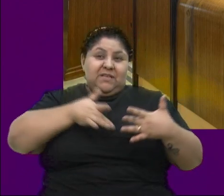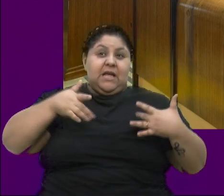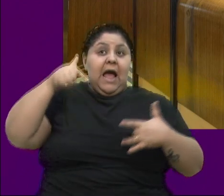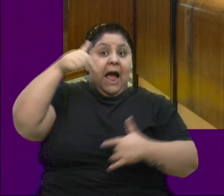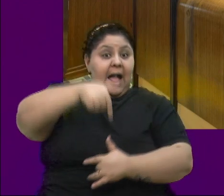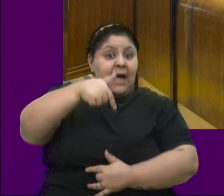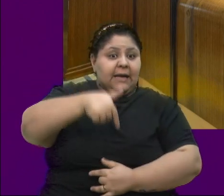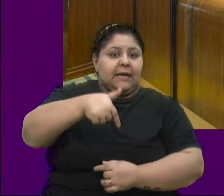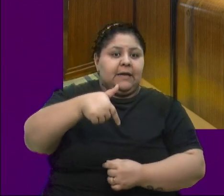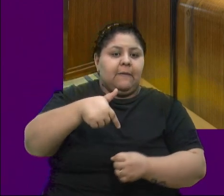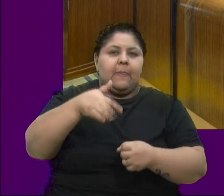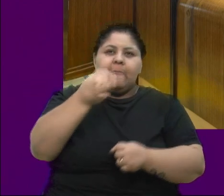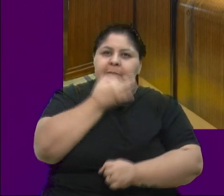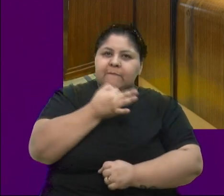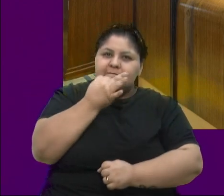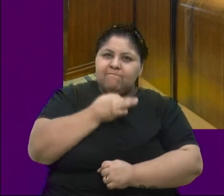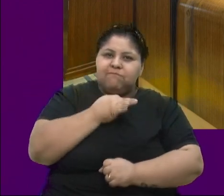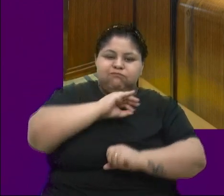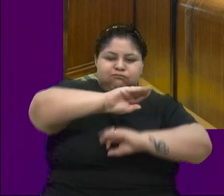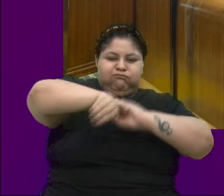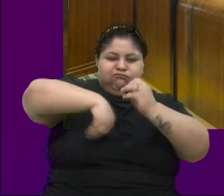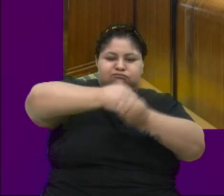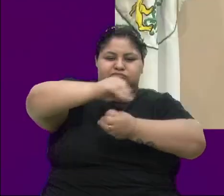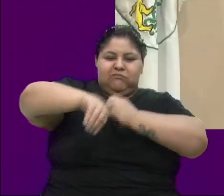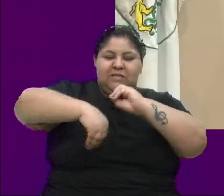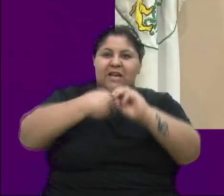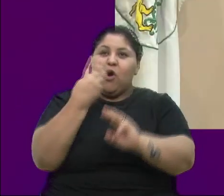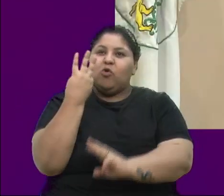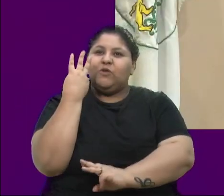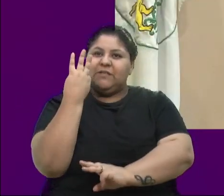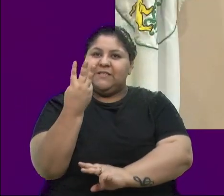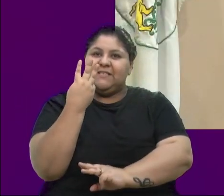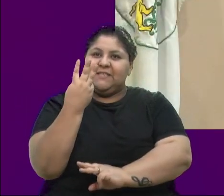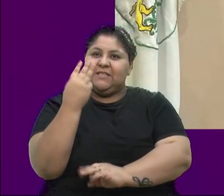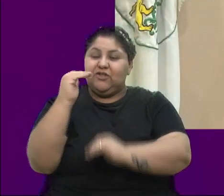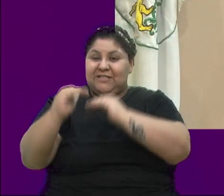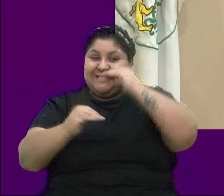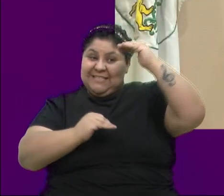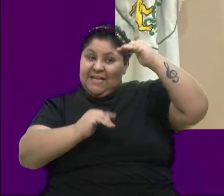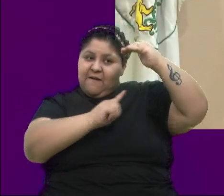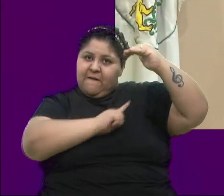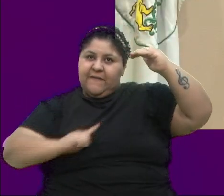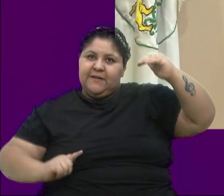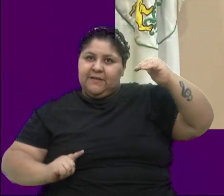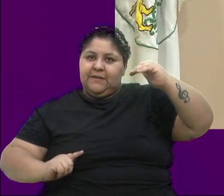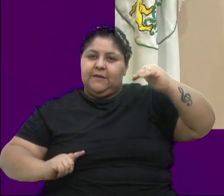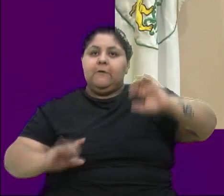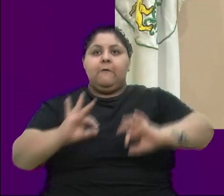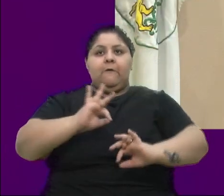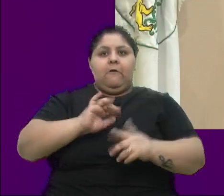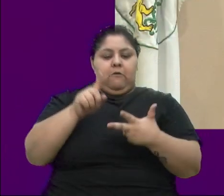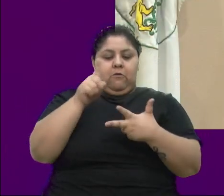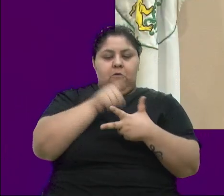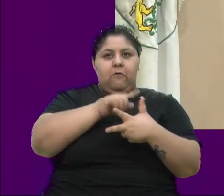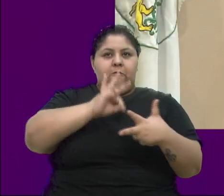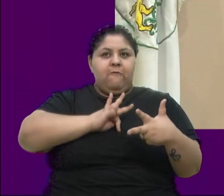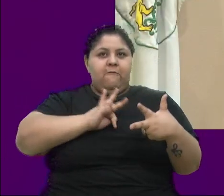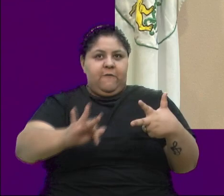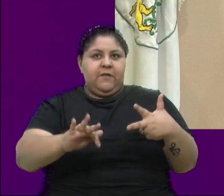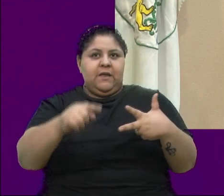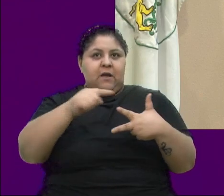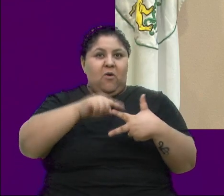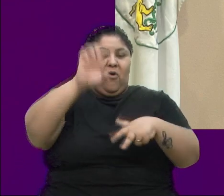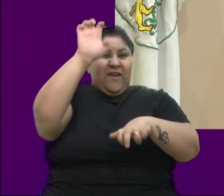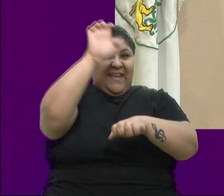Sul, envolvendo os três níveis de governo, federal, estadual e